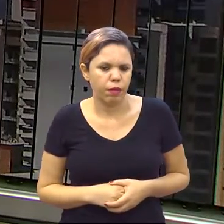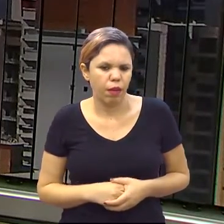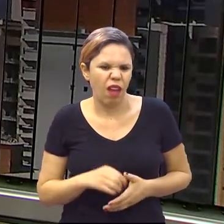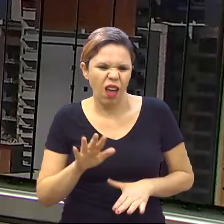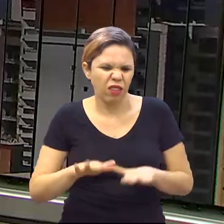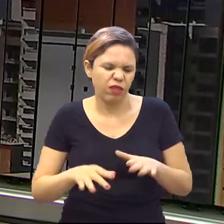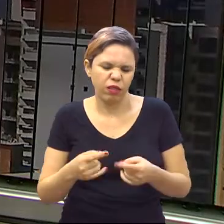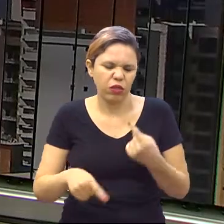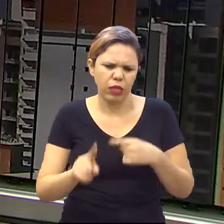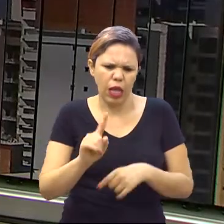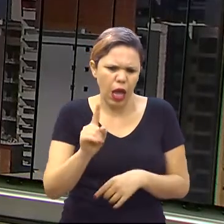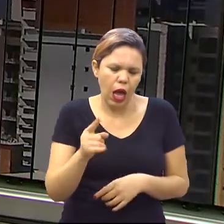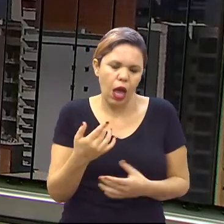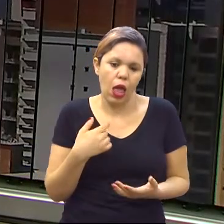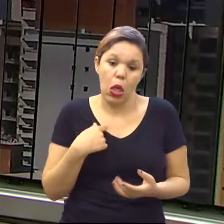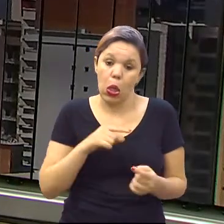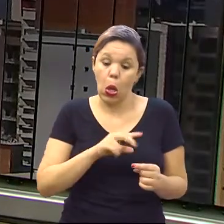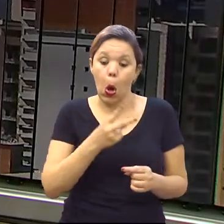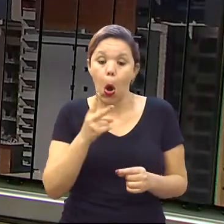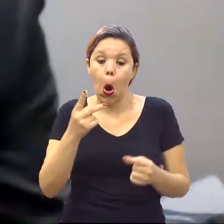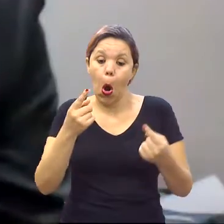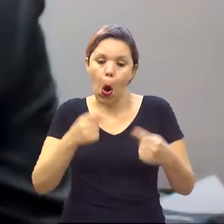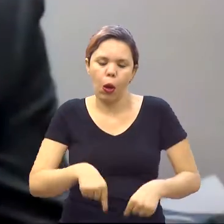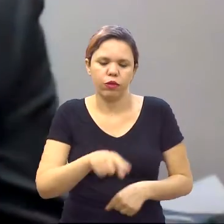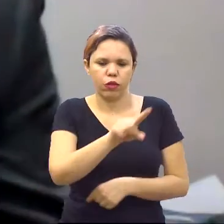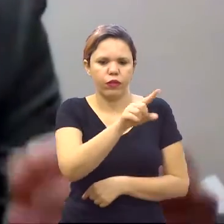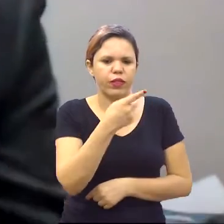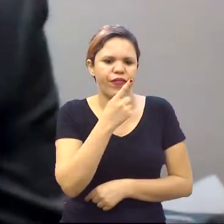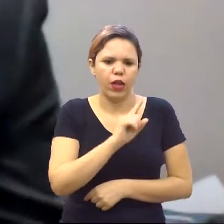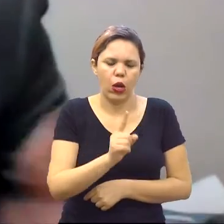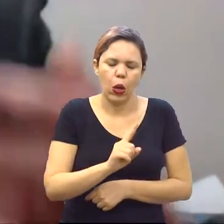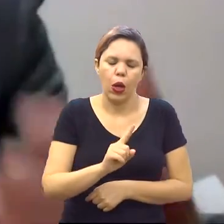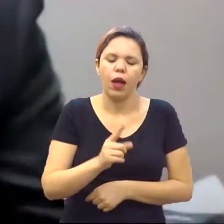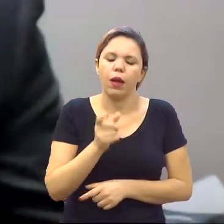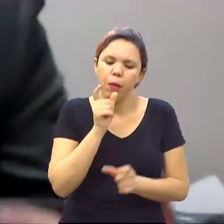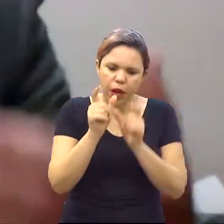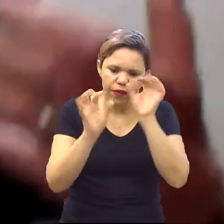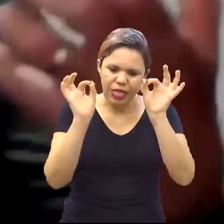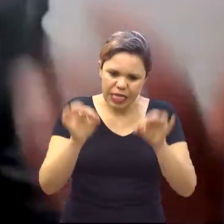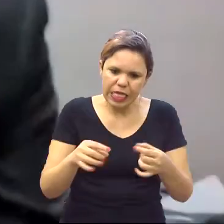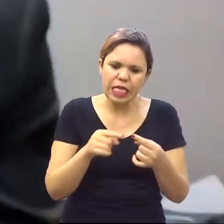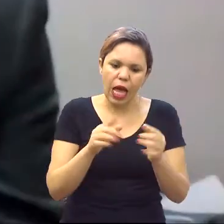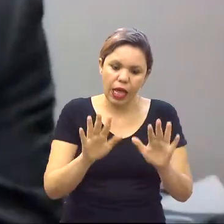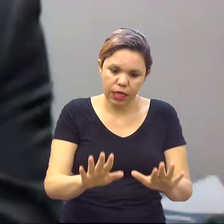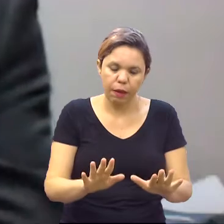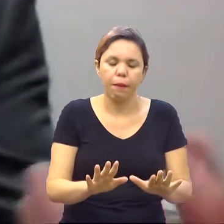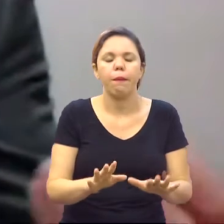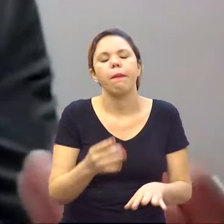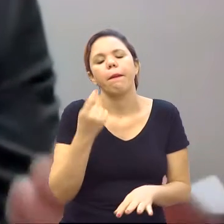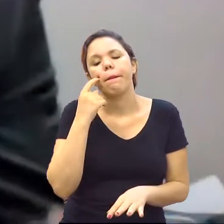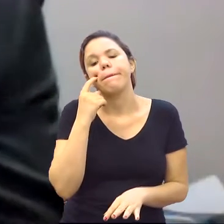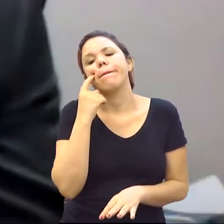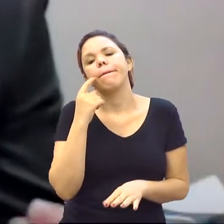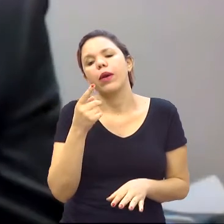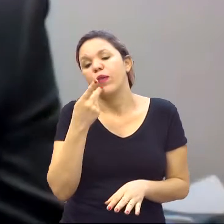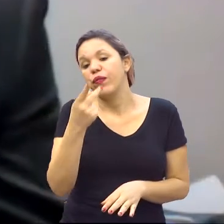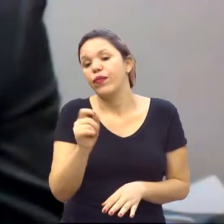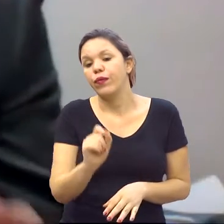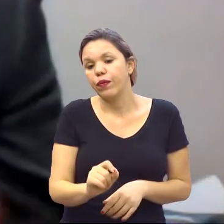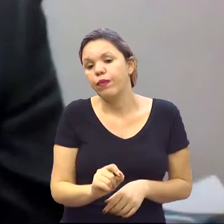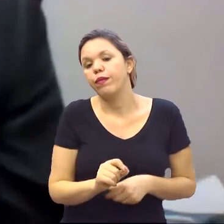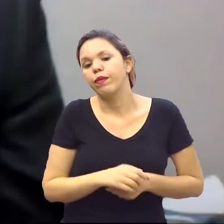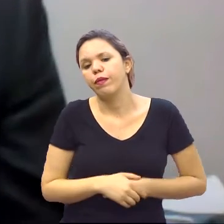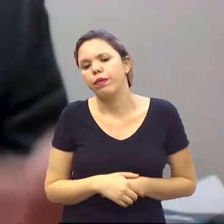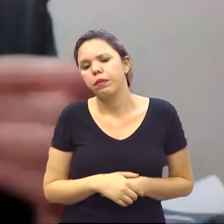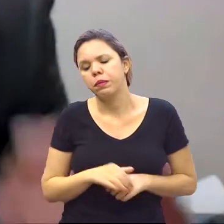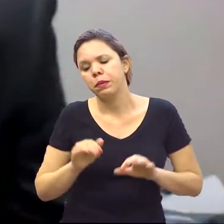Aí é que é um equívoco. Não estou contrariando o que você disse. Com certeza, as suas palavras estão corretíssimas, Adriano. O que eu quero dizer é o